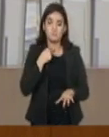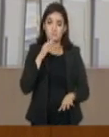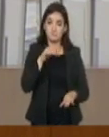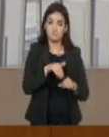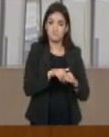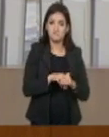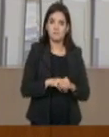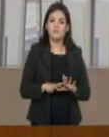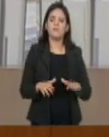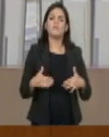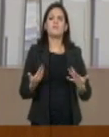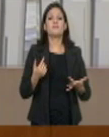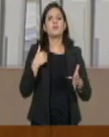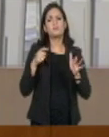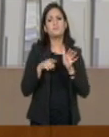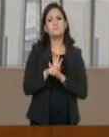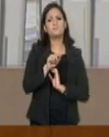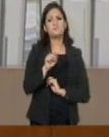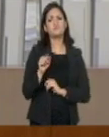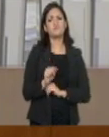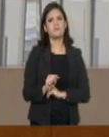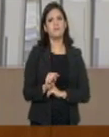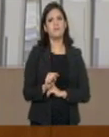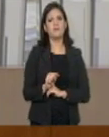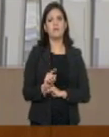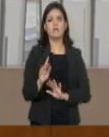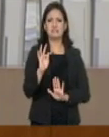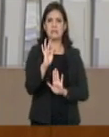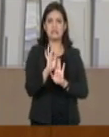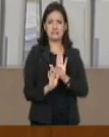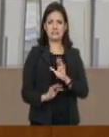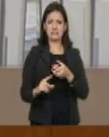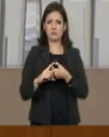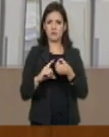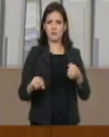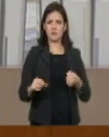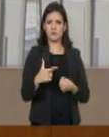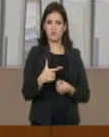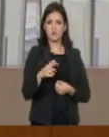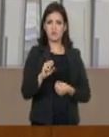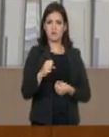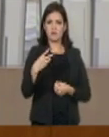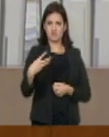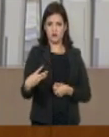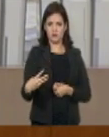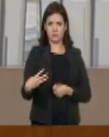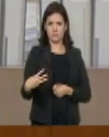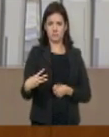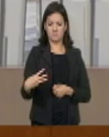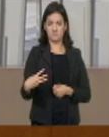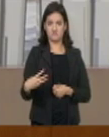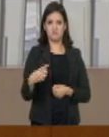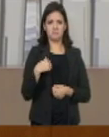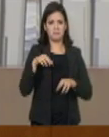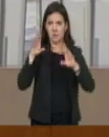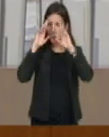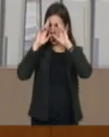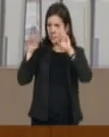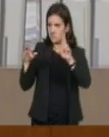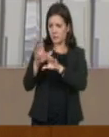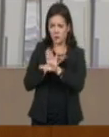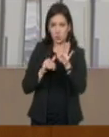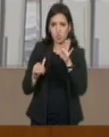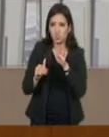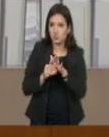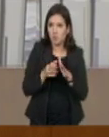Então, eu indago, este texto do artigo 283, e o faço com todo o respeito às posições divergentes, votos bem fundamentados,